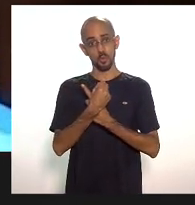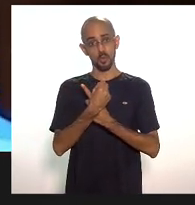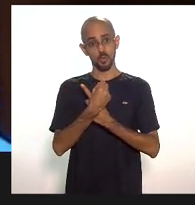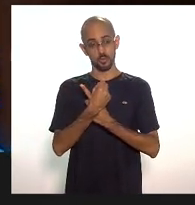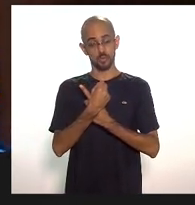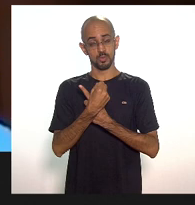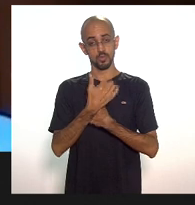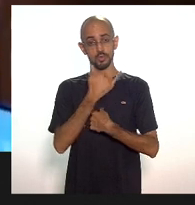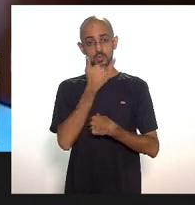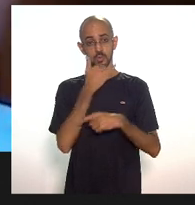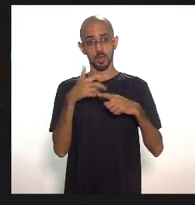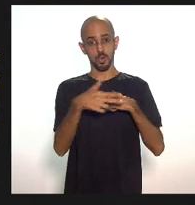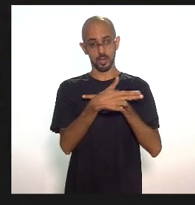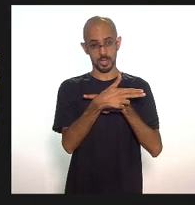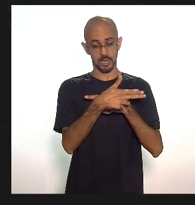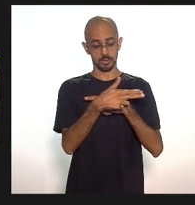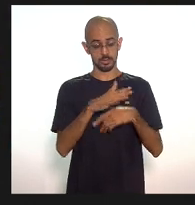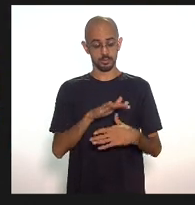interrompê-lo.